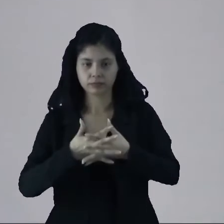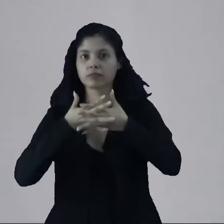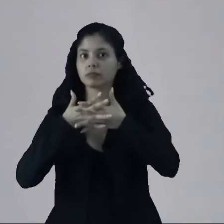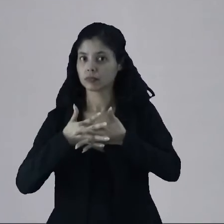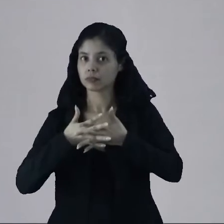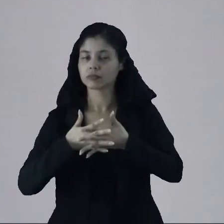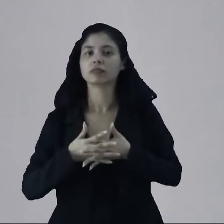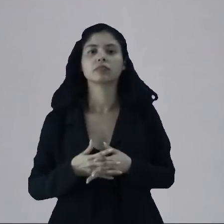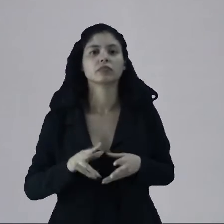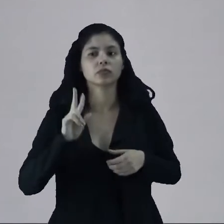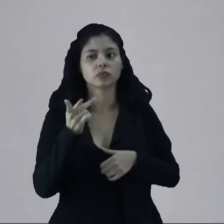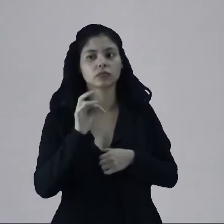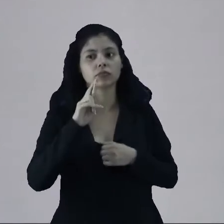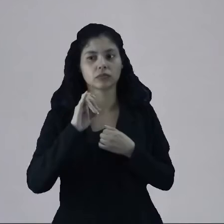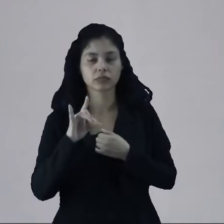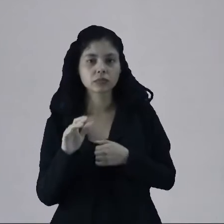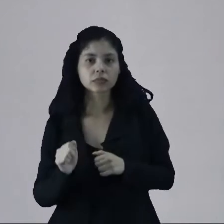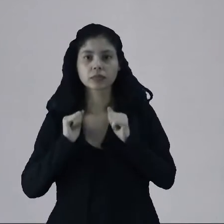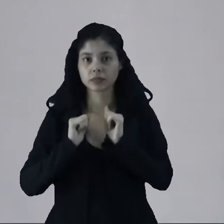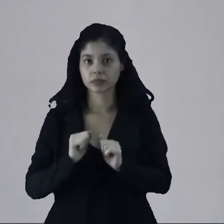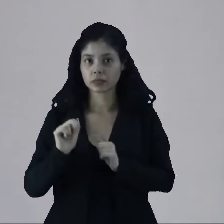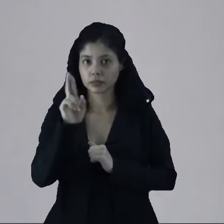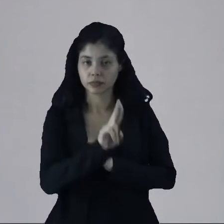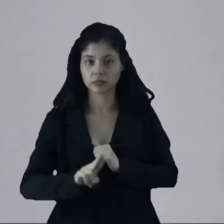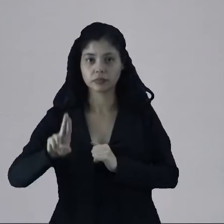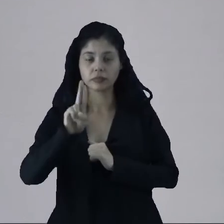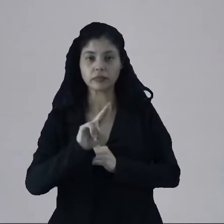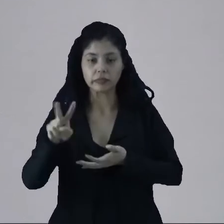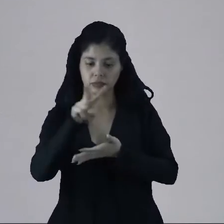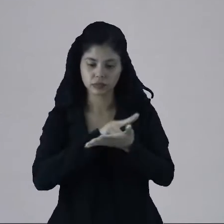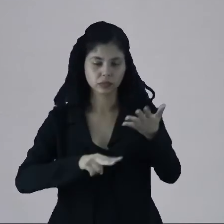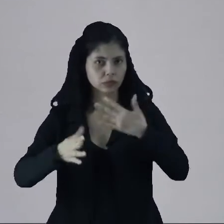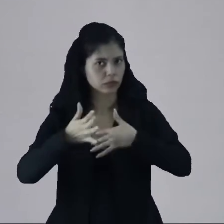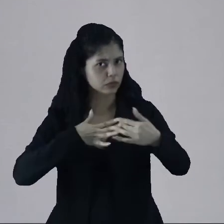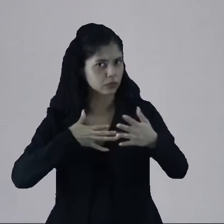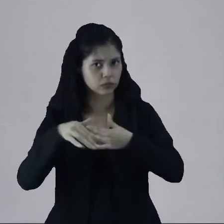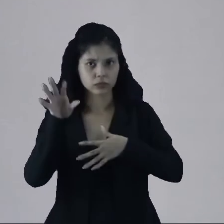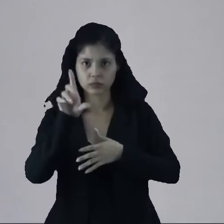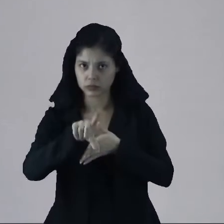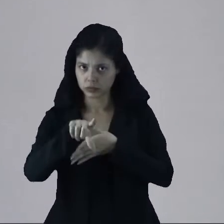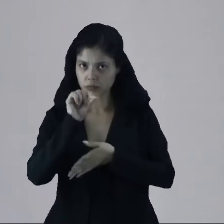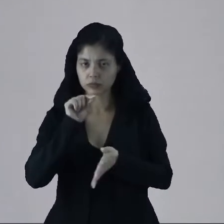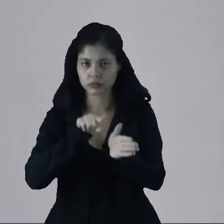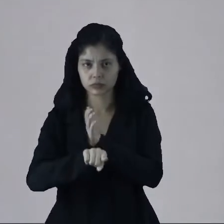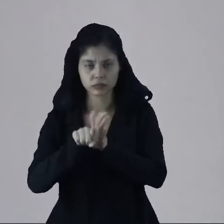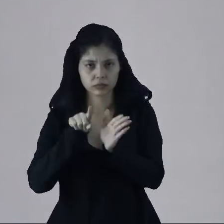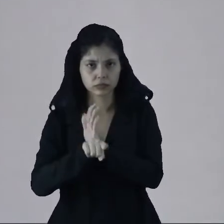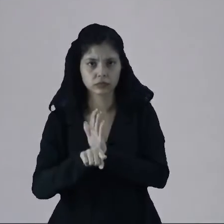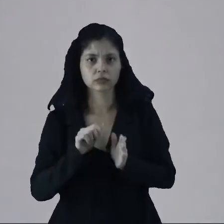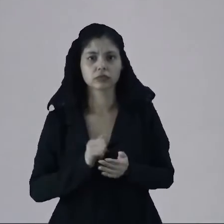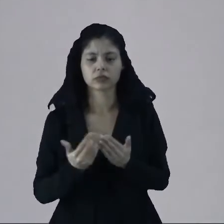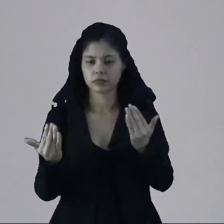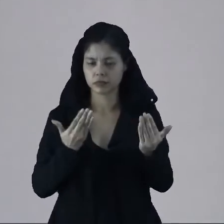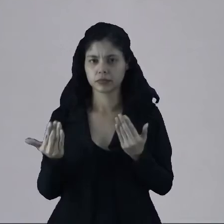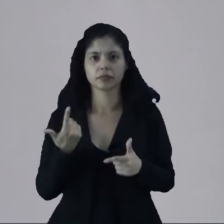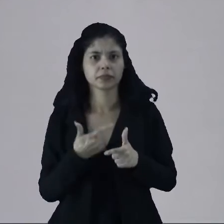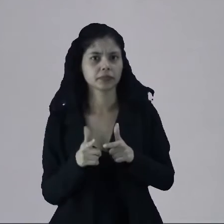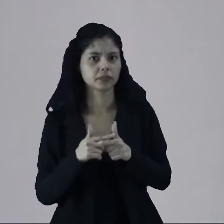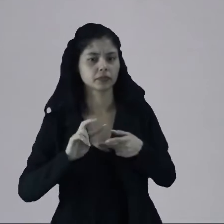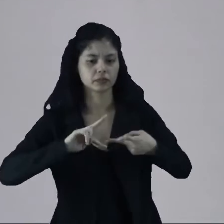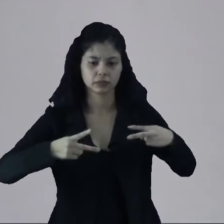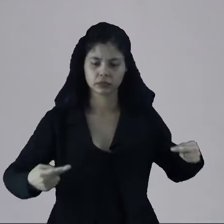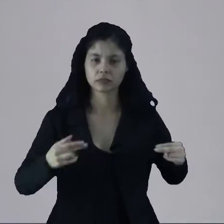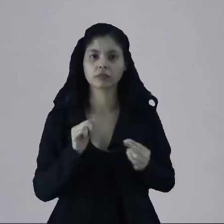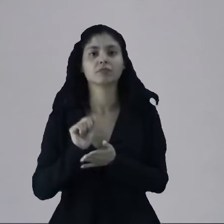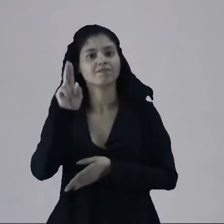aí. O heredograma, gente, ele pode ser usado para ler qualquer questão relacionada a problemas genéticos. Então,